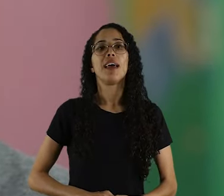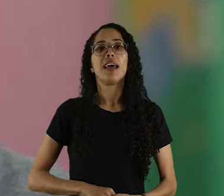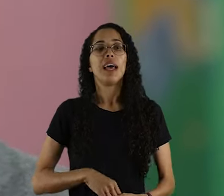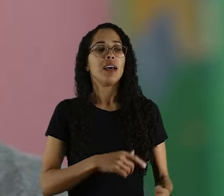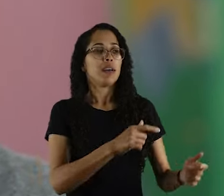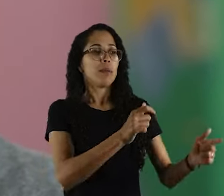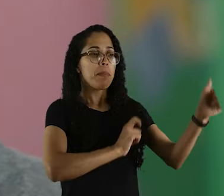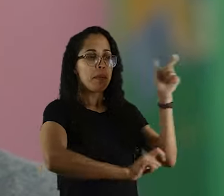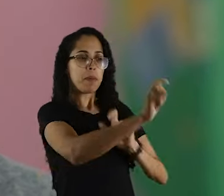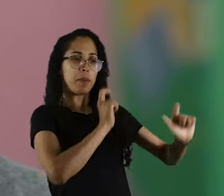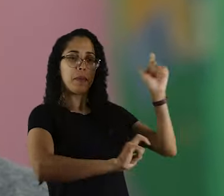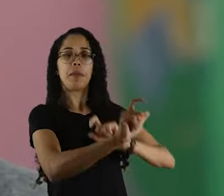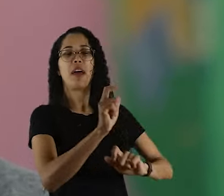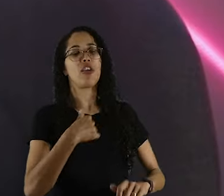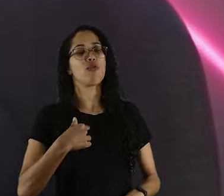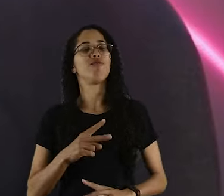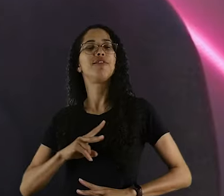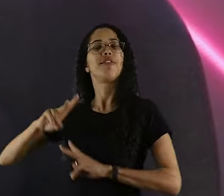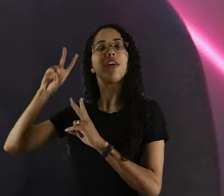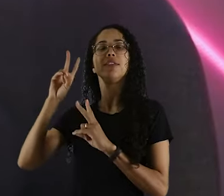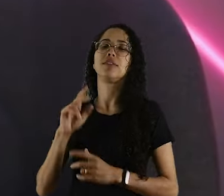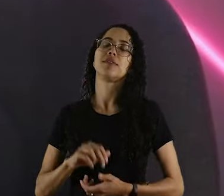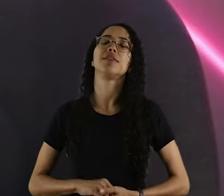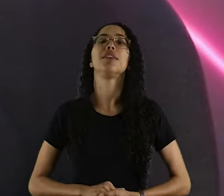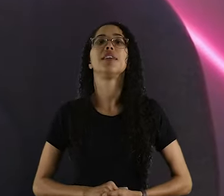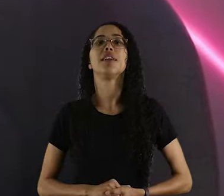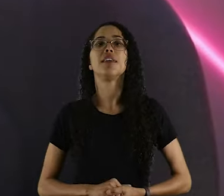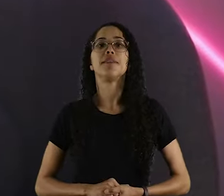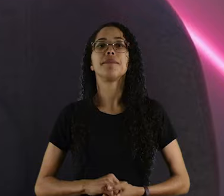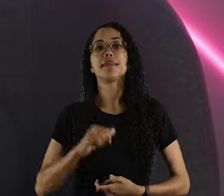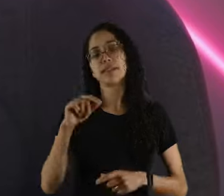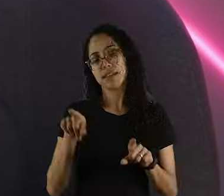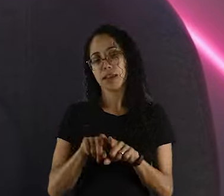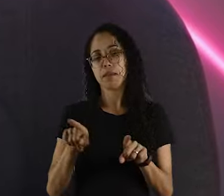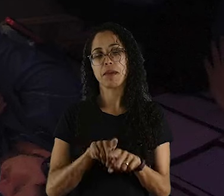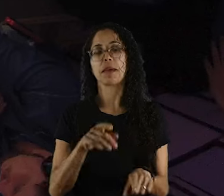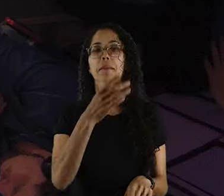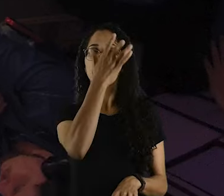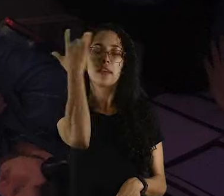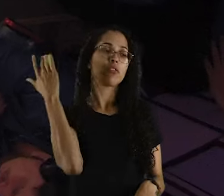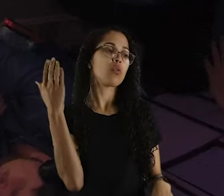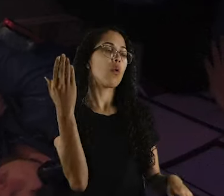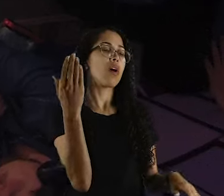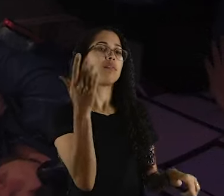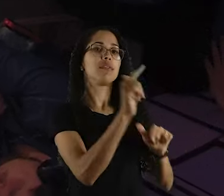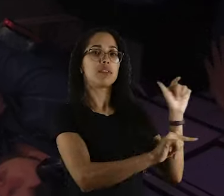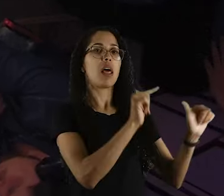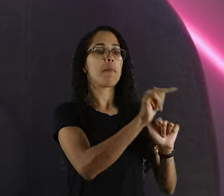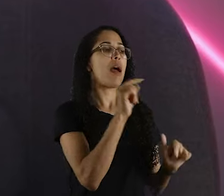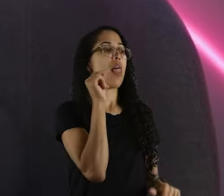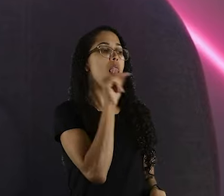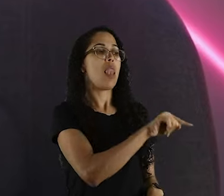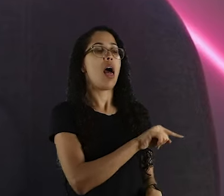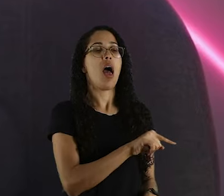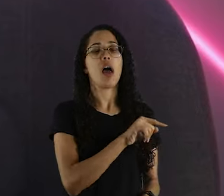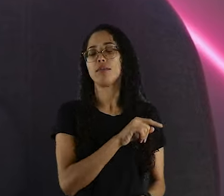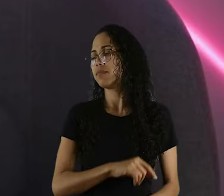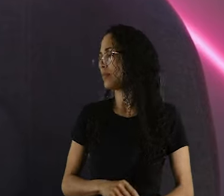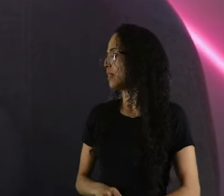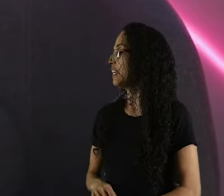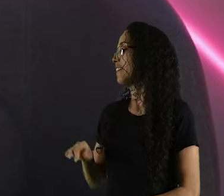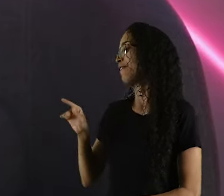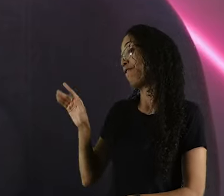quanto mais crítica eu recebo, mais forte eu fico. Inclusive, as pessoas do meu trabalho ficam me desmotivando, sabe? Oxe,